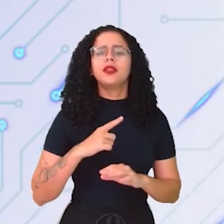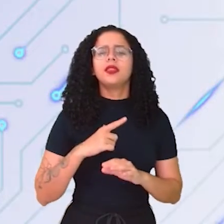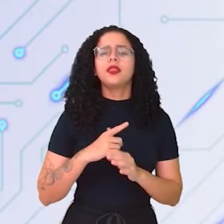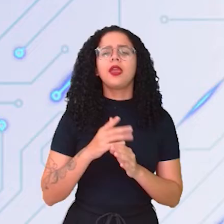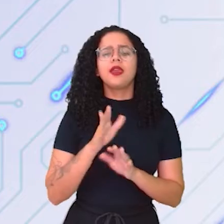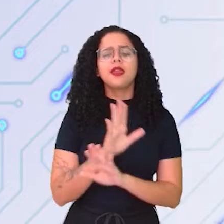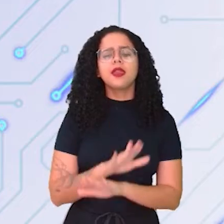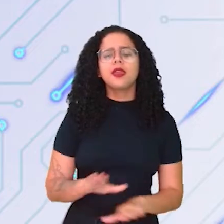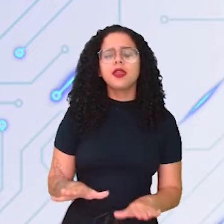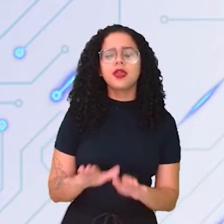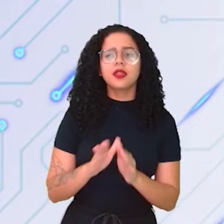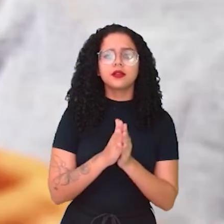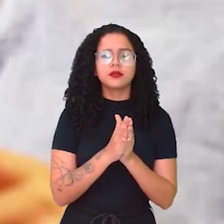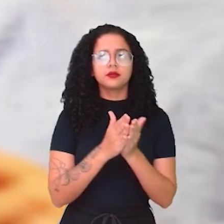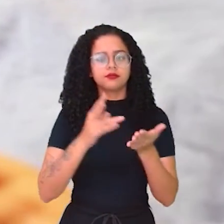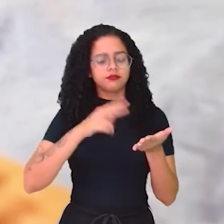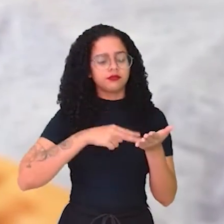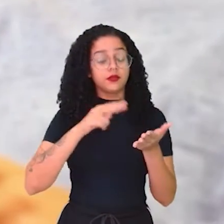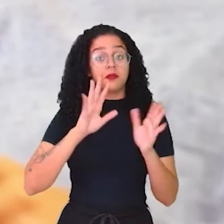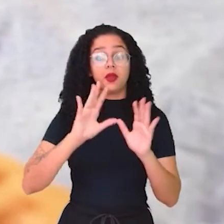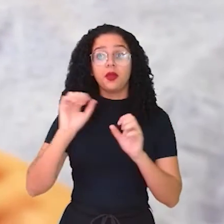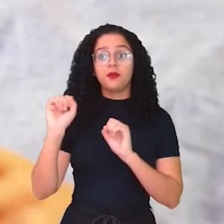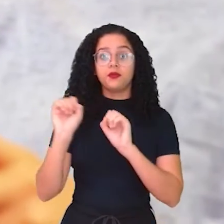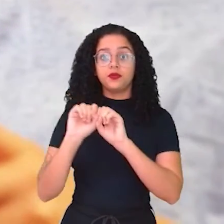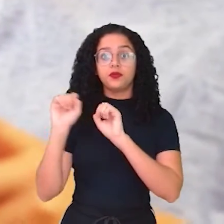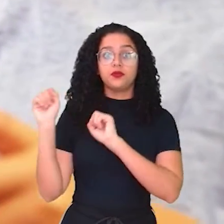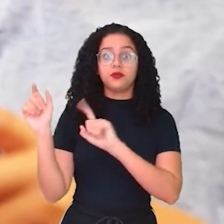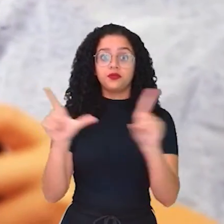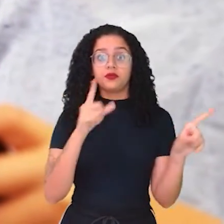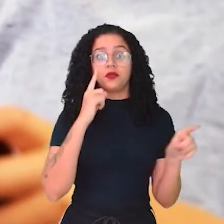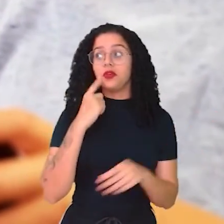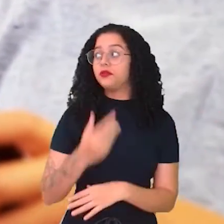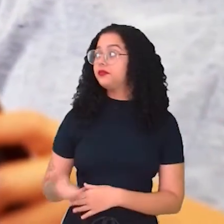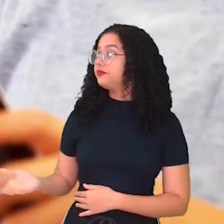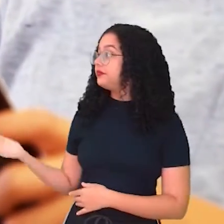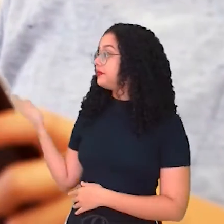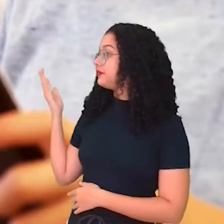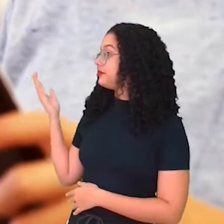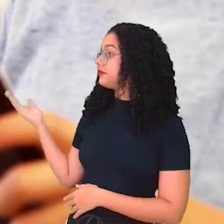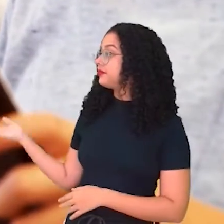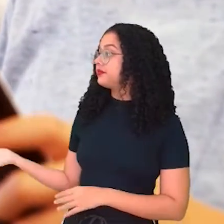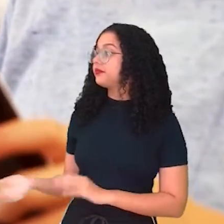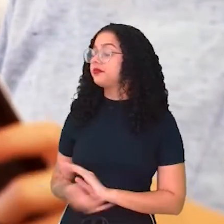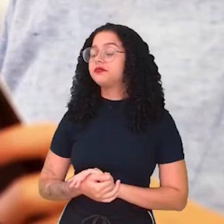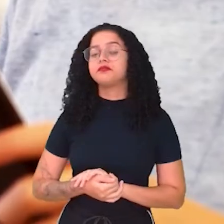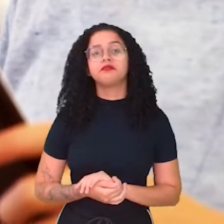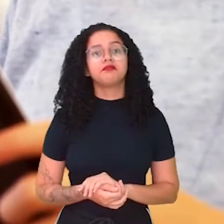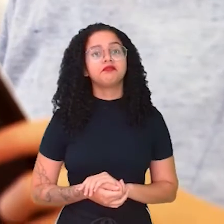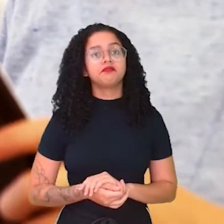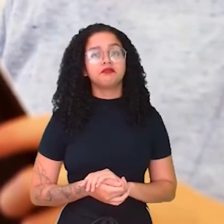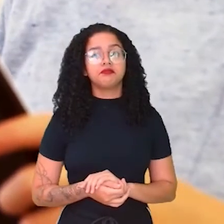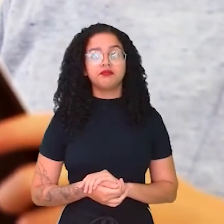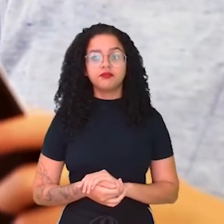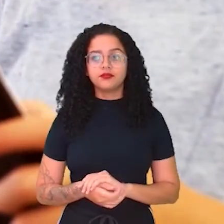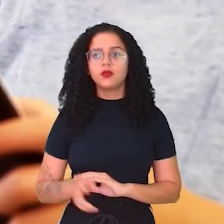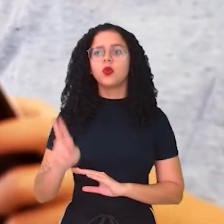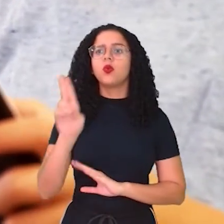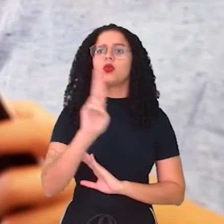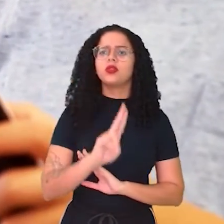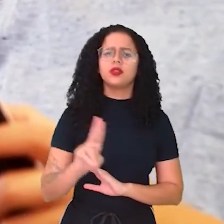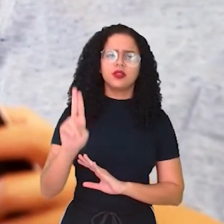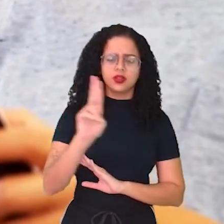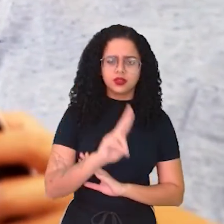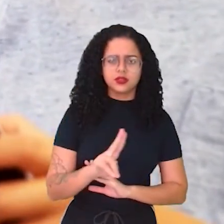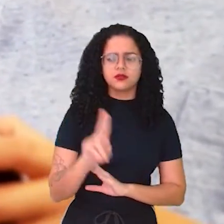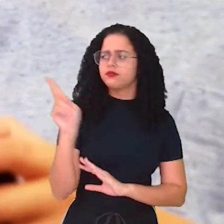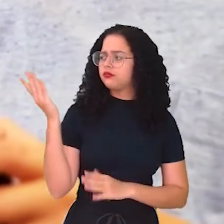lendo. Mas já no próximo slide, a gente está vendo o quê, Tiago? A utilização aí, né, como a professora